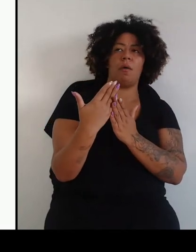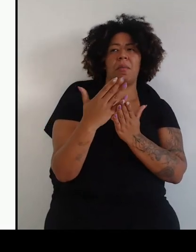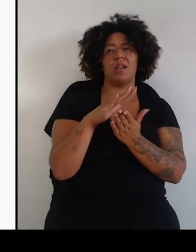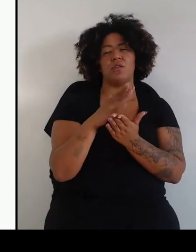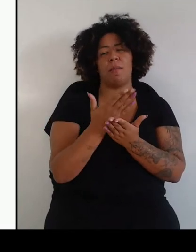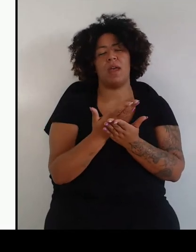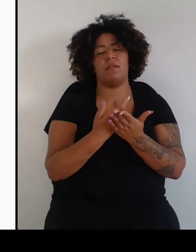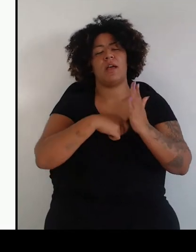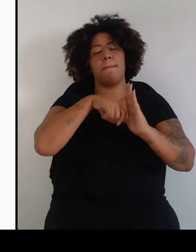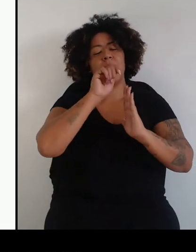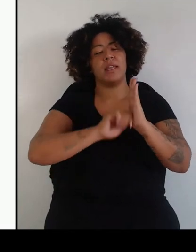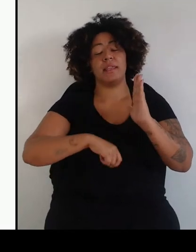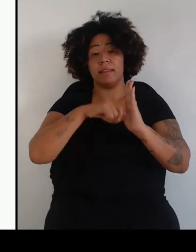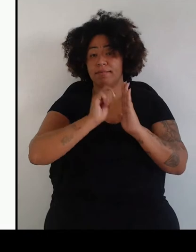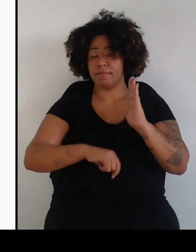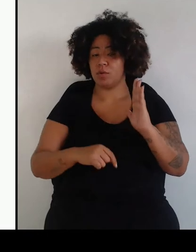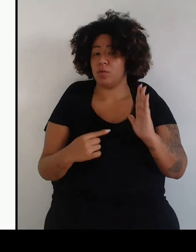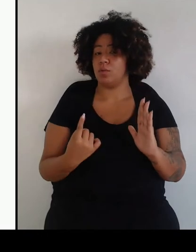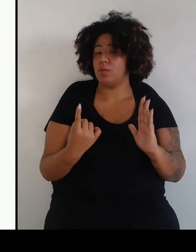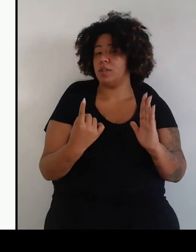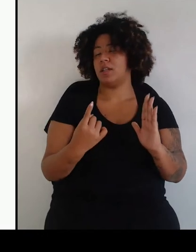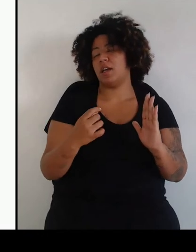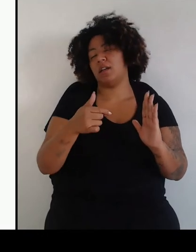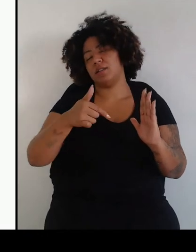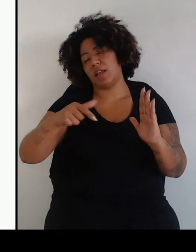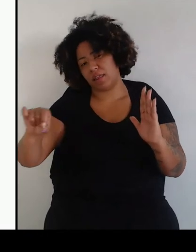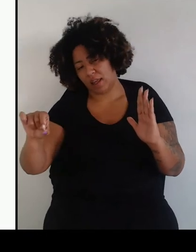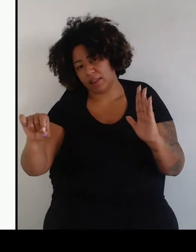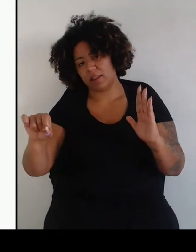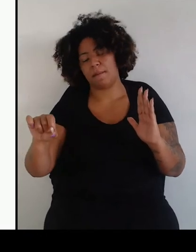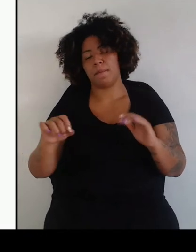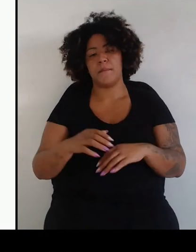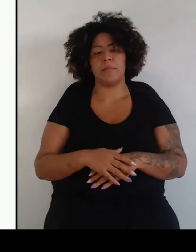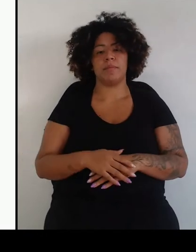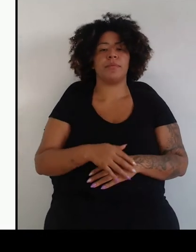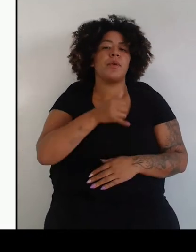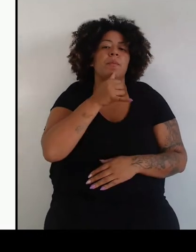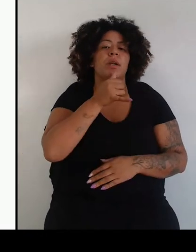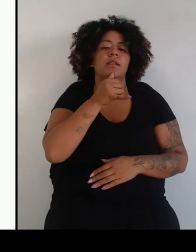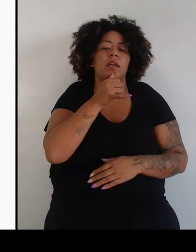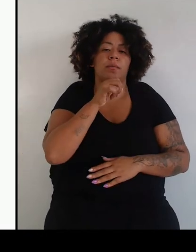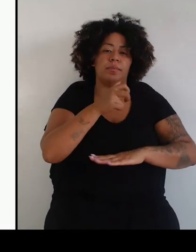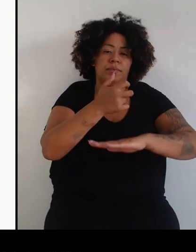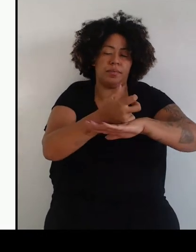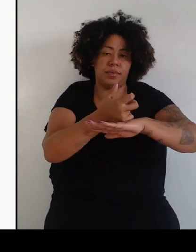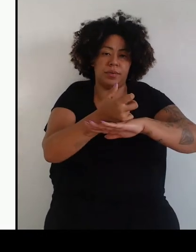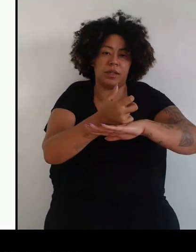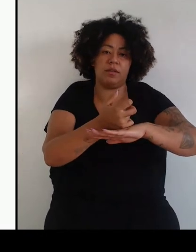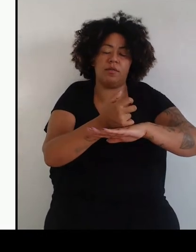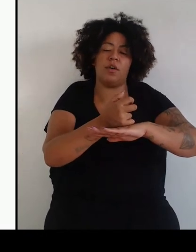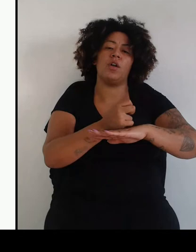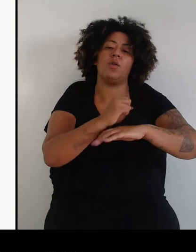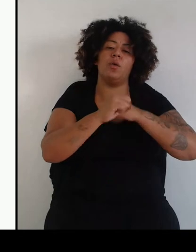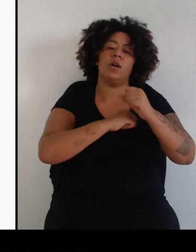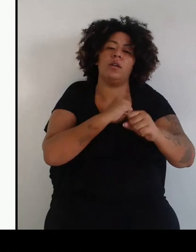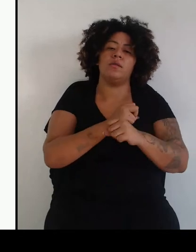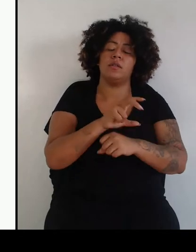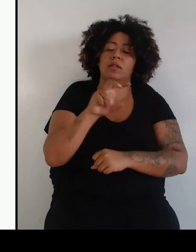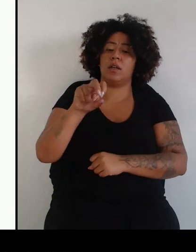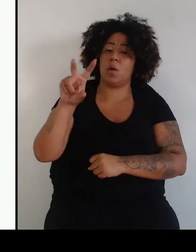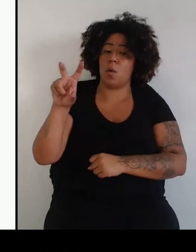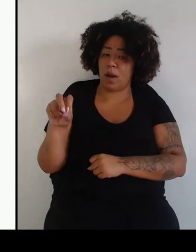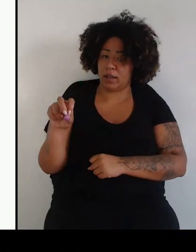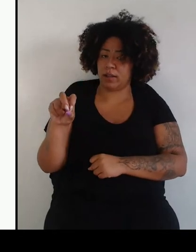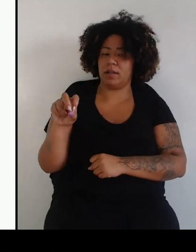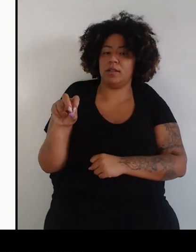um desses exemplos é a pintura figura deitada de 59 e com isso peço para passar para o próximo slide